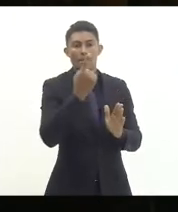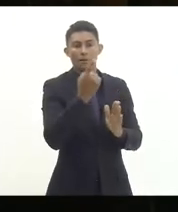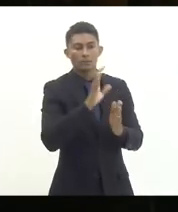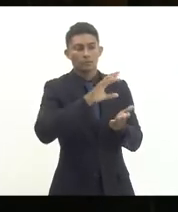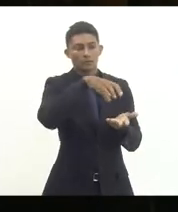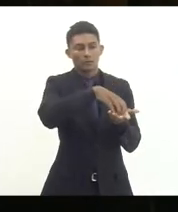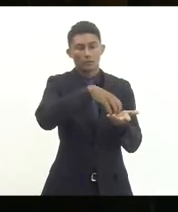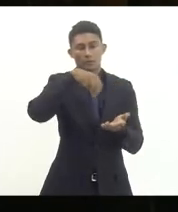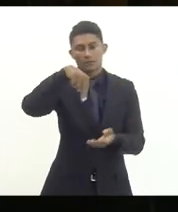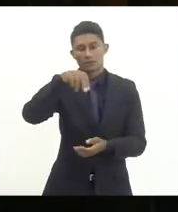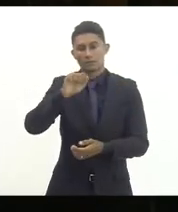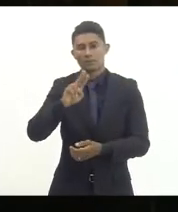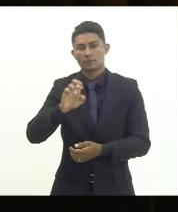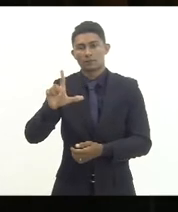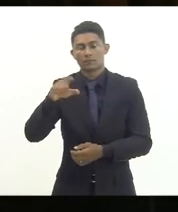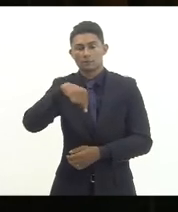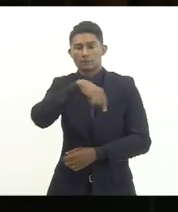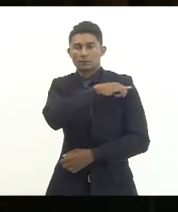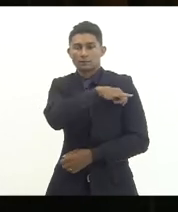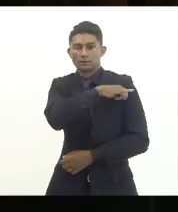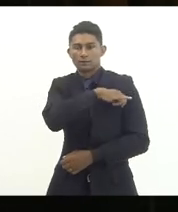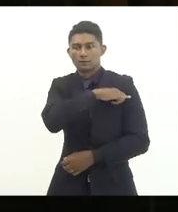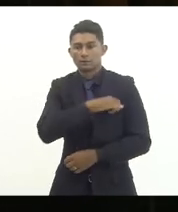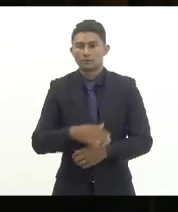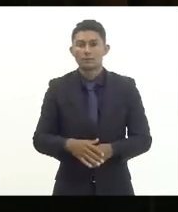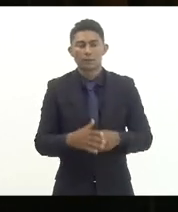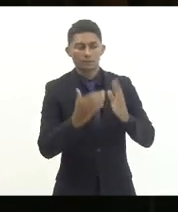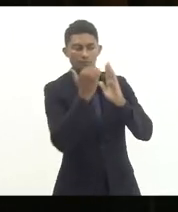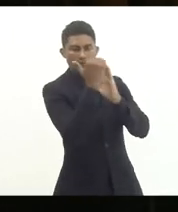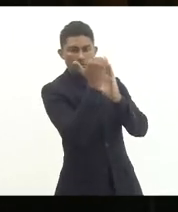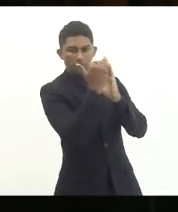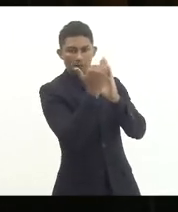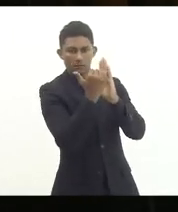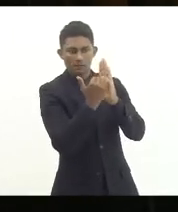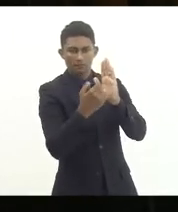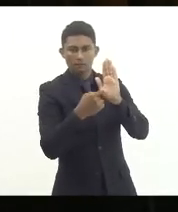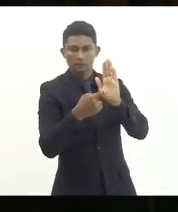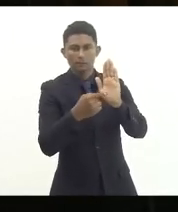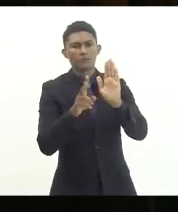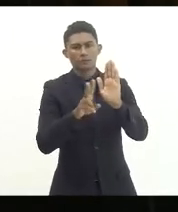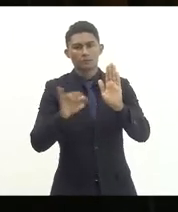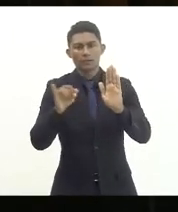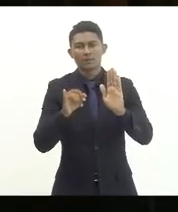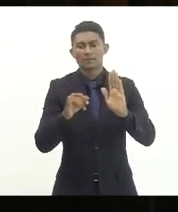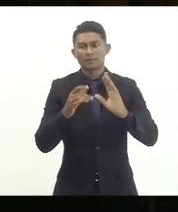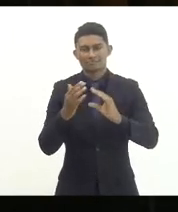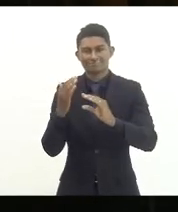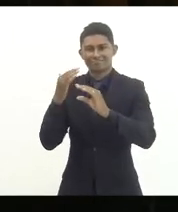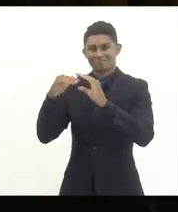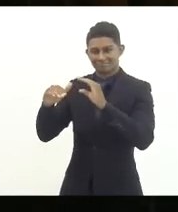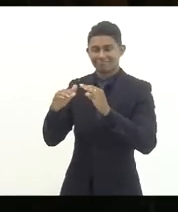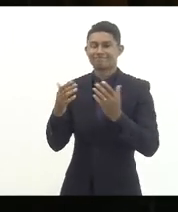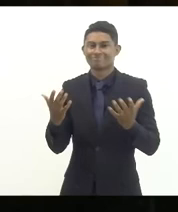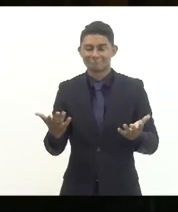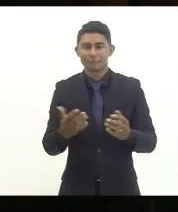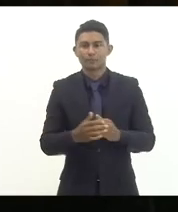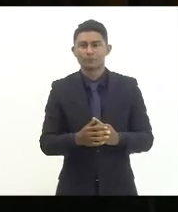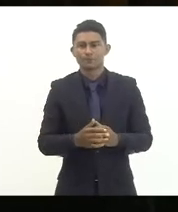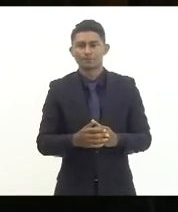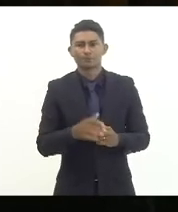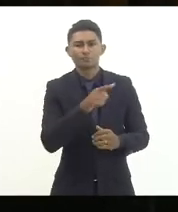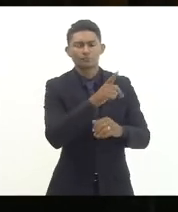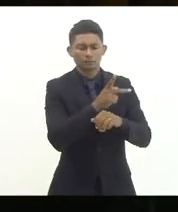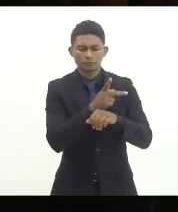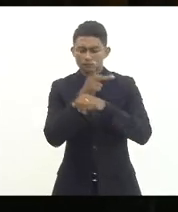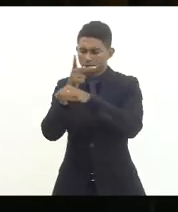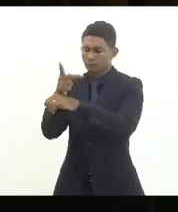de Janeiro. Não é? Toda a programação vai ser passada a tempo. A Ordem do Mérito Naval, ela